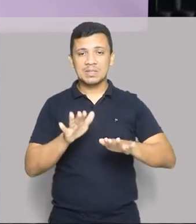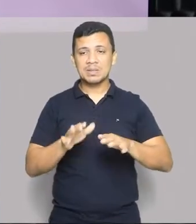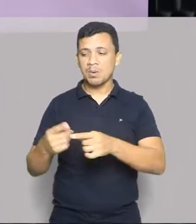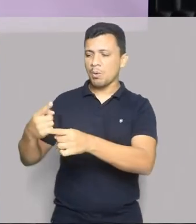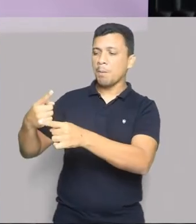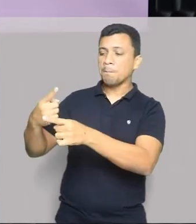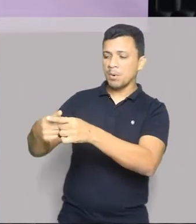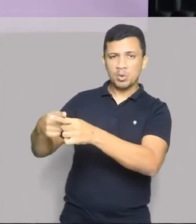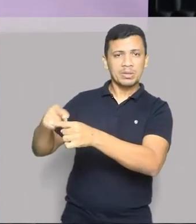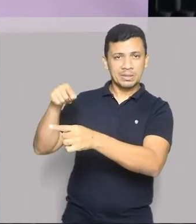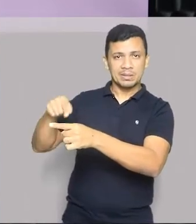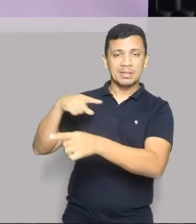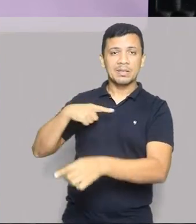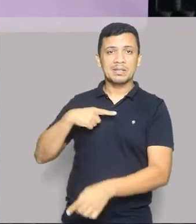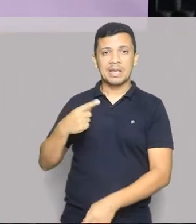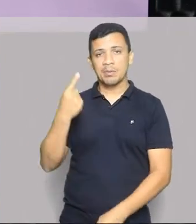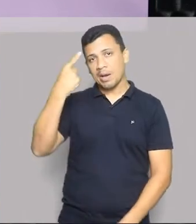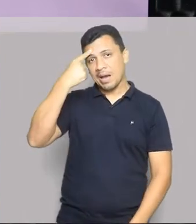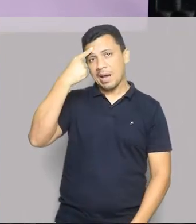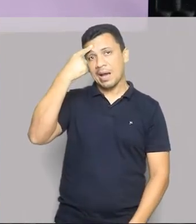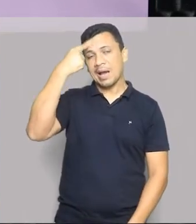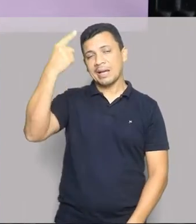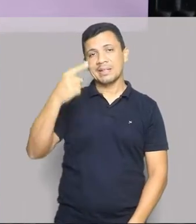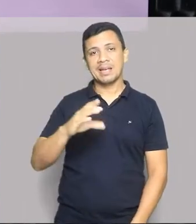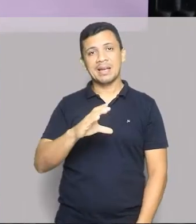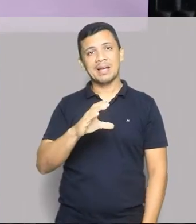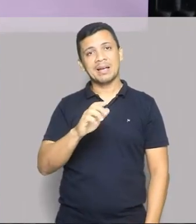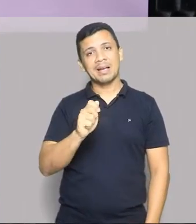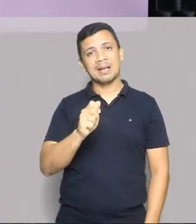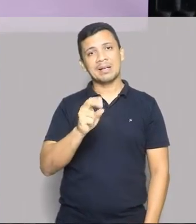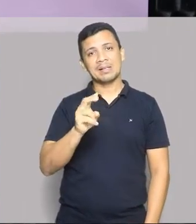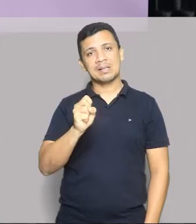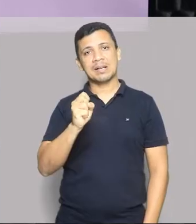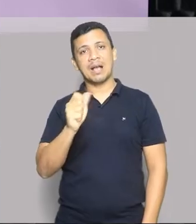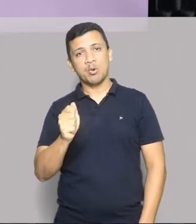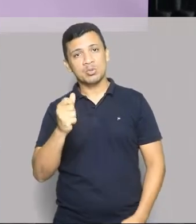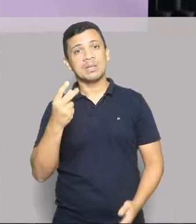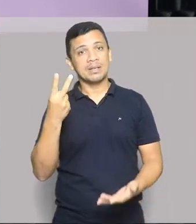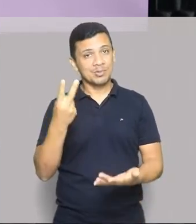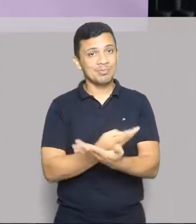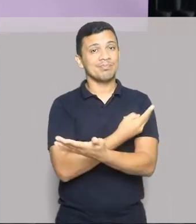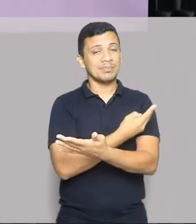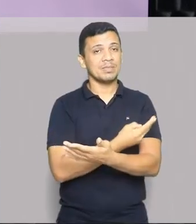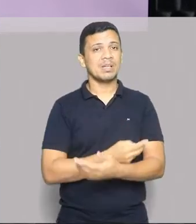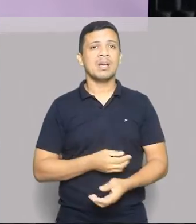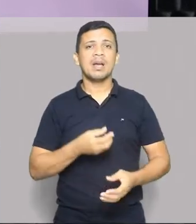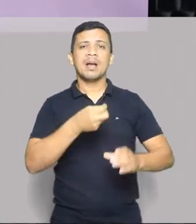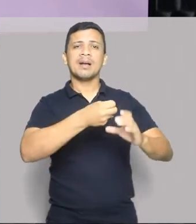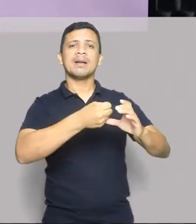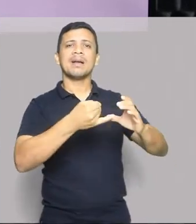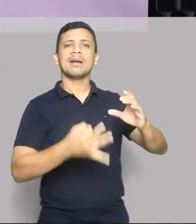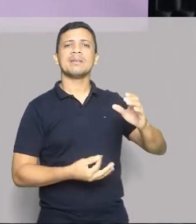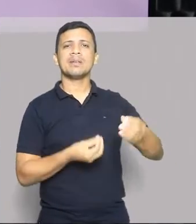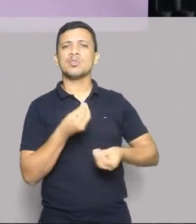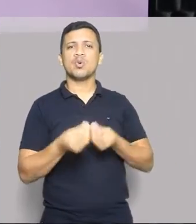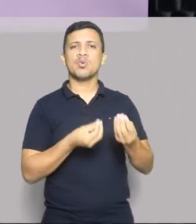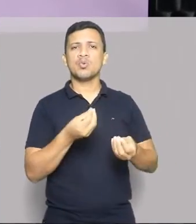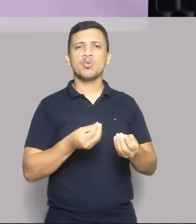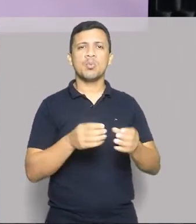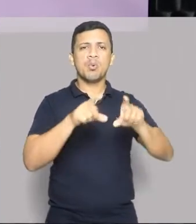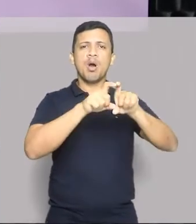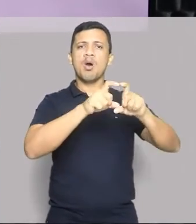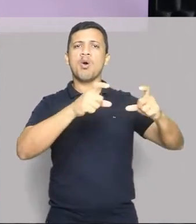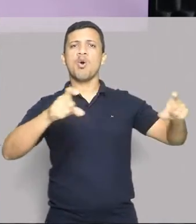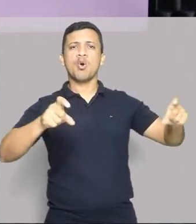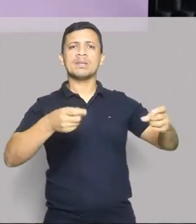valor causal, que não seria uma oração coordenada. A grande característica da oração coordenada explicativa é o fato de não ter